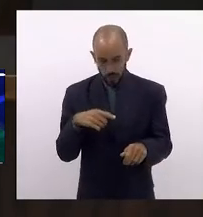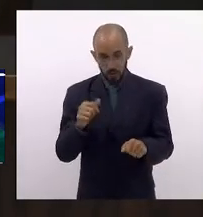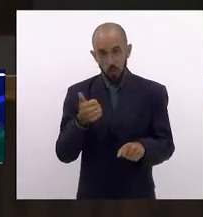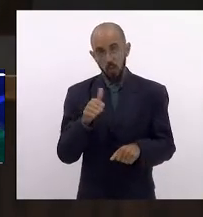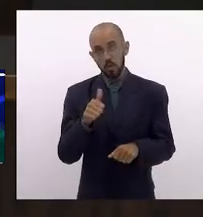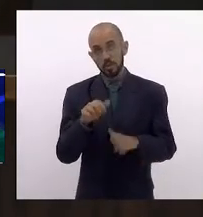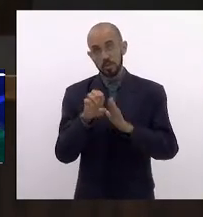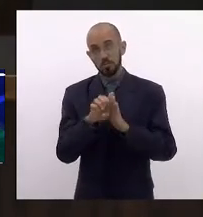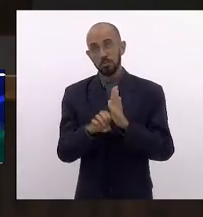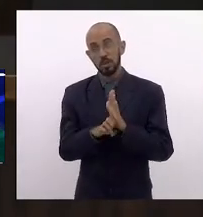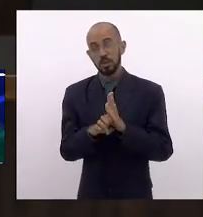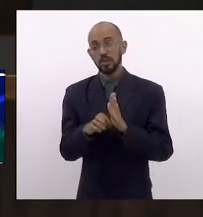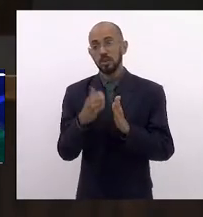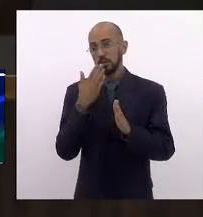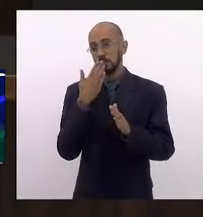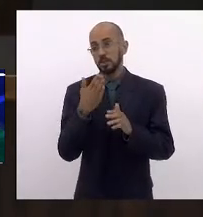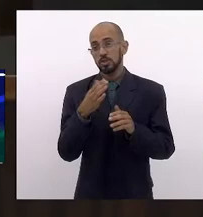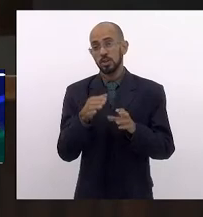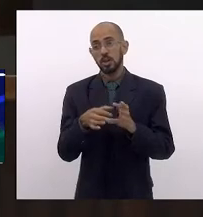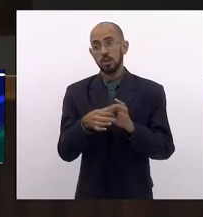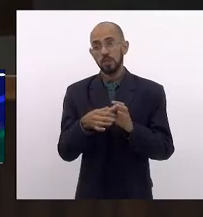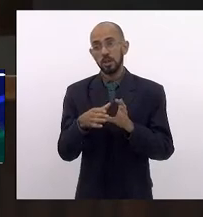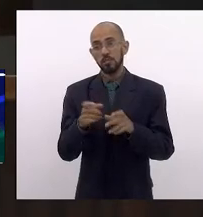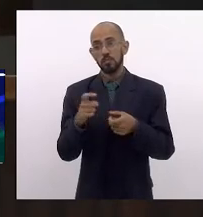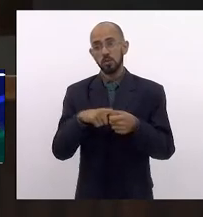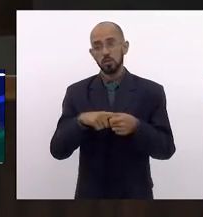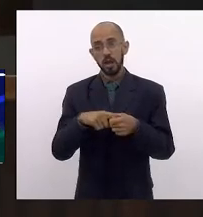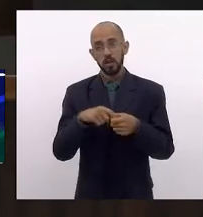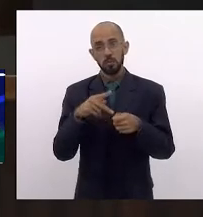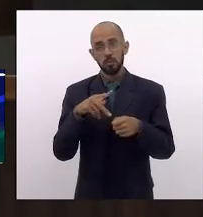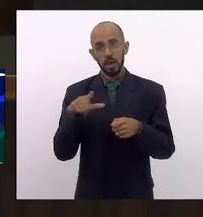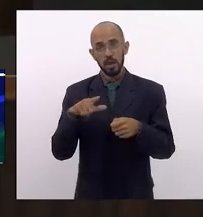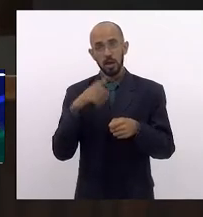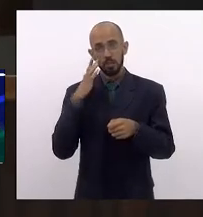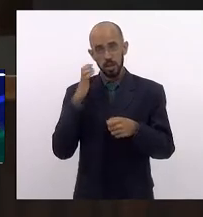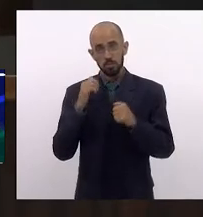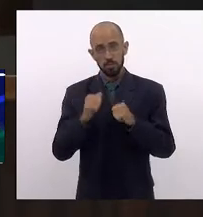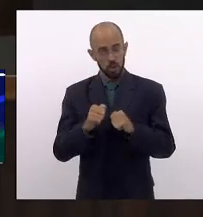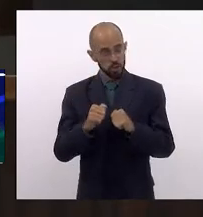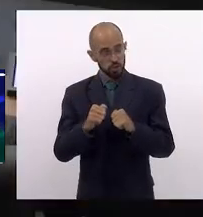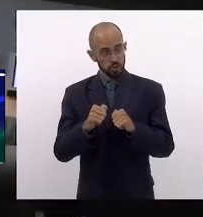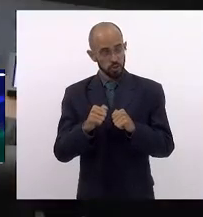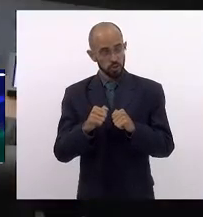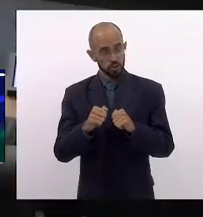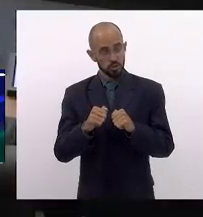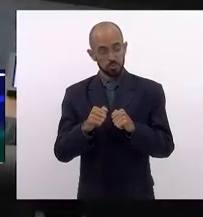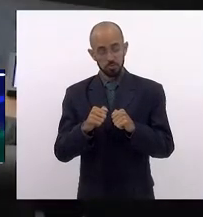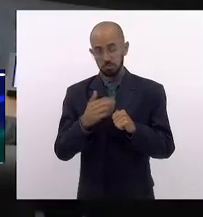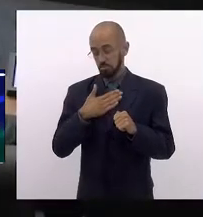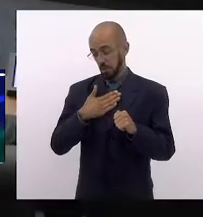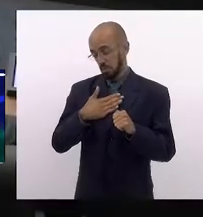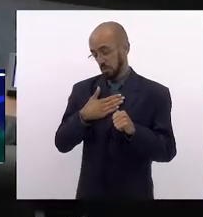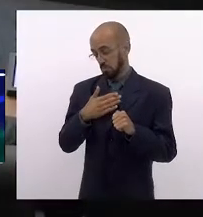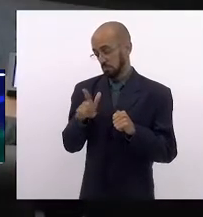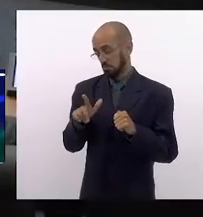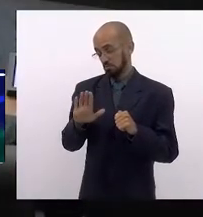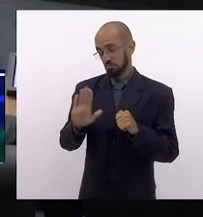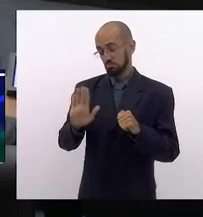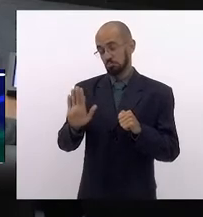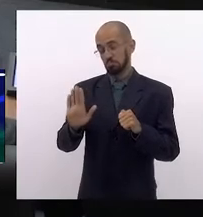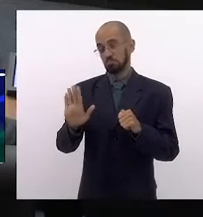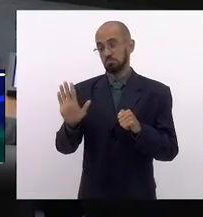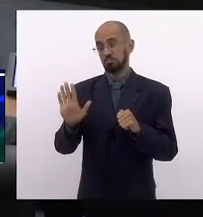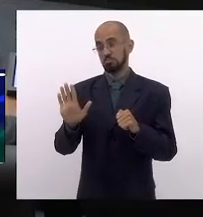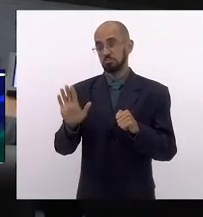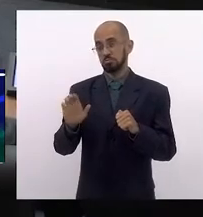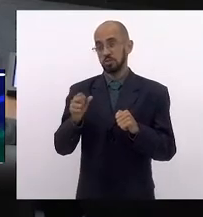emendas Eu quero tomar a liberdade de voltar com o projeto amanhã pode ser da parte que me toca Ok pessoas que ela ficar